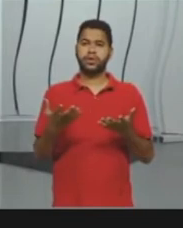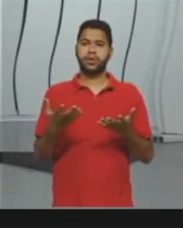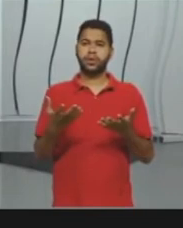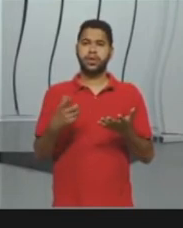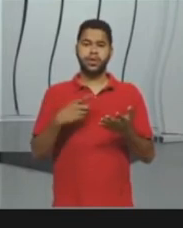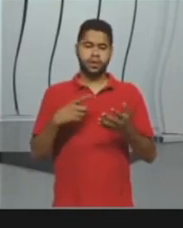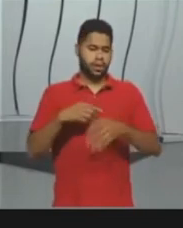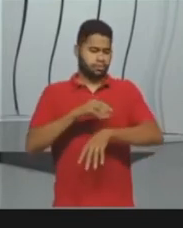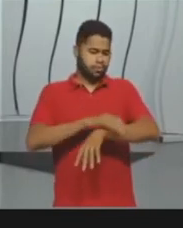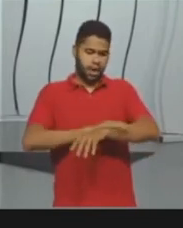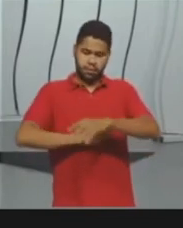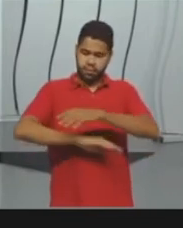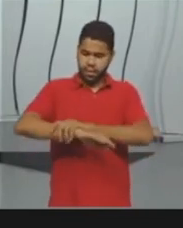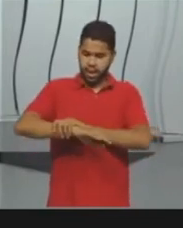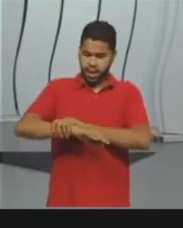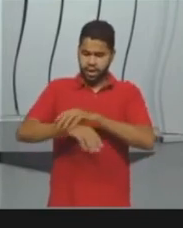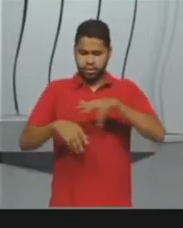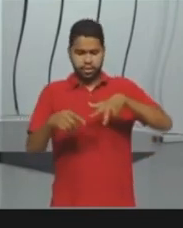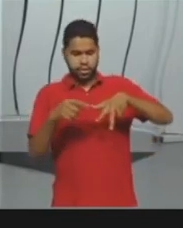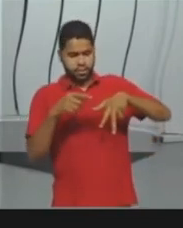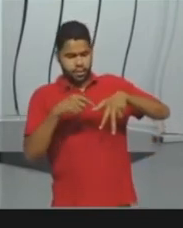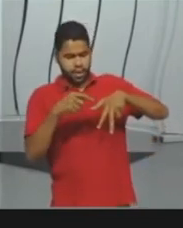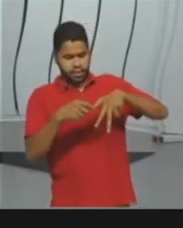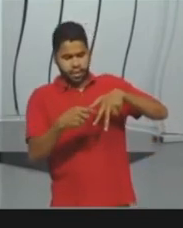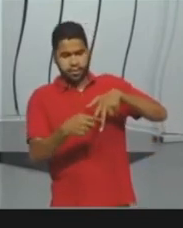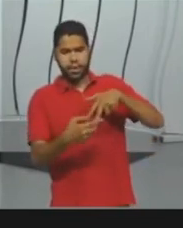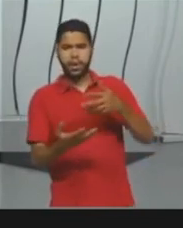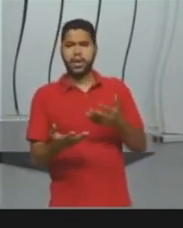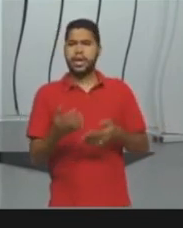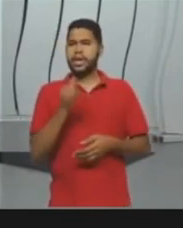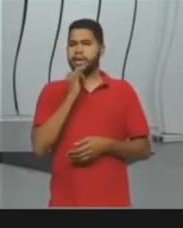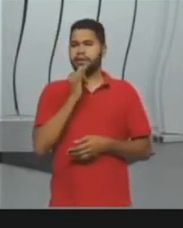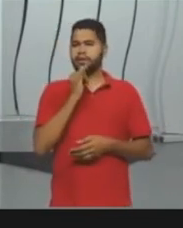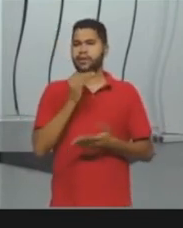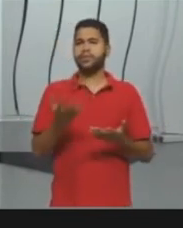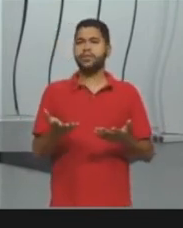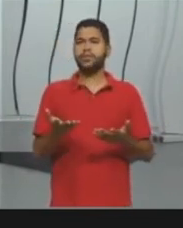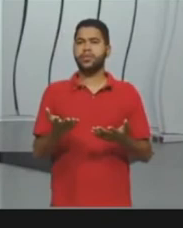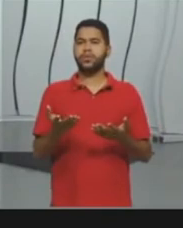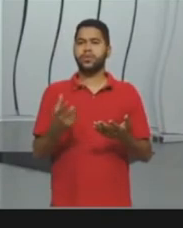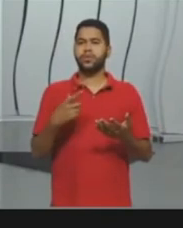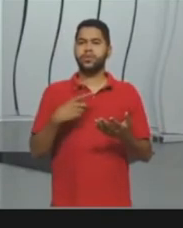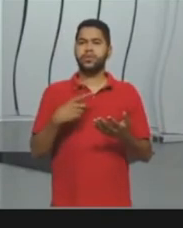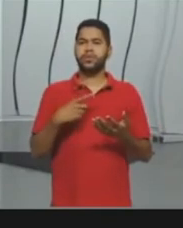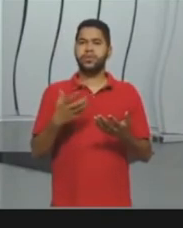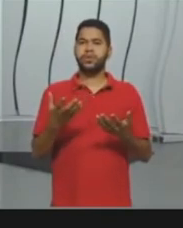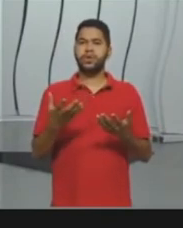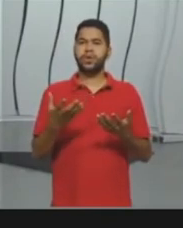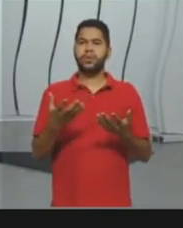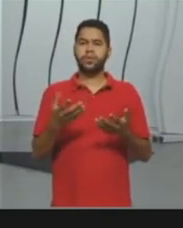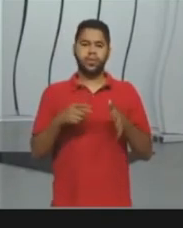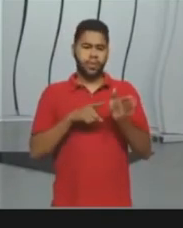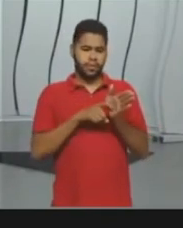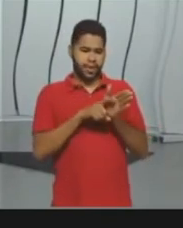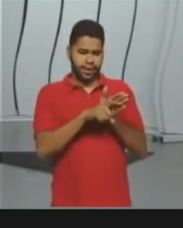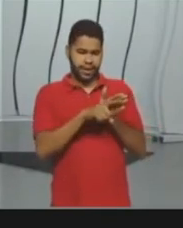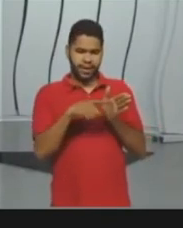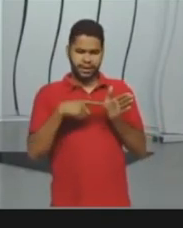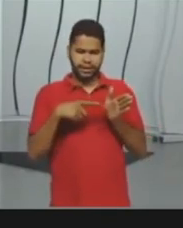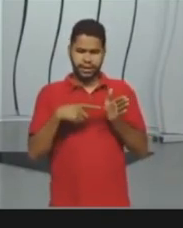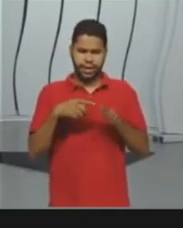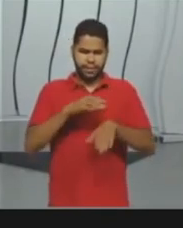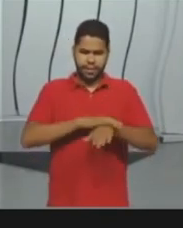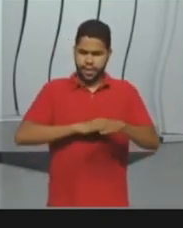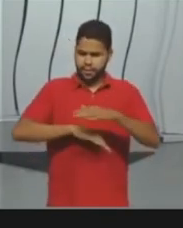pernas e os braços. Eu não posso usar o critério de ter membros traseiros e dianteiros para uma bactéria, não é verdade? Então,